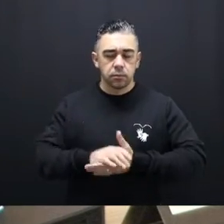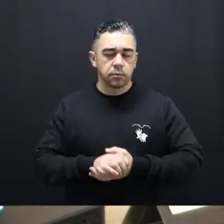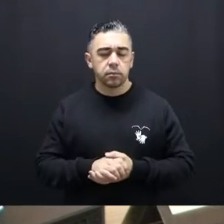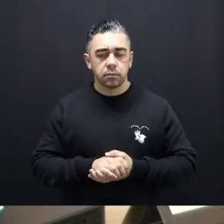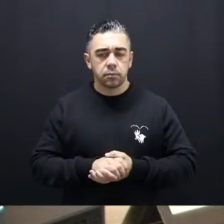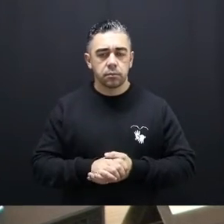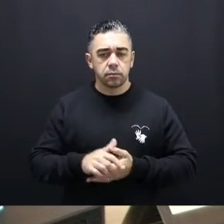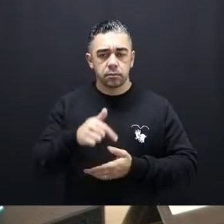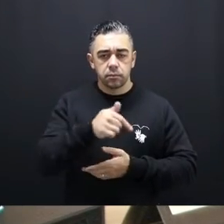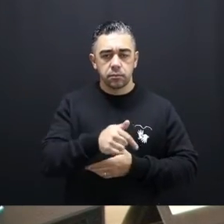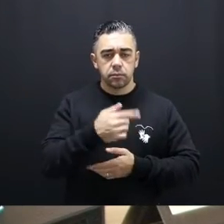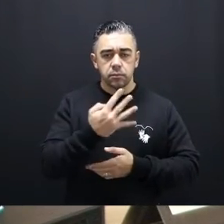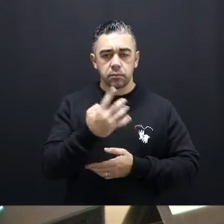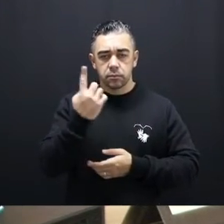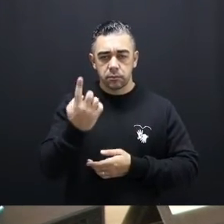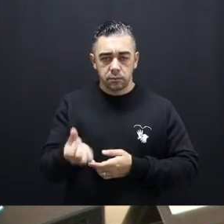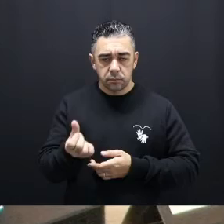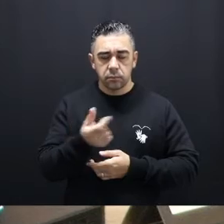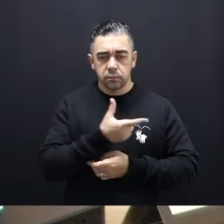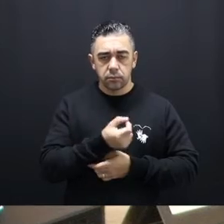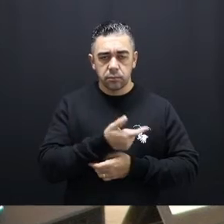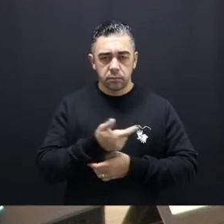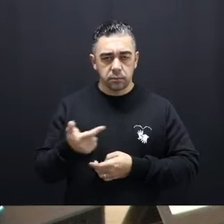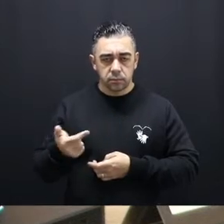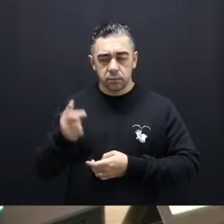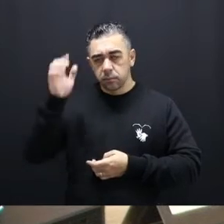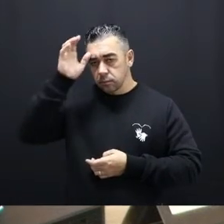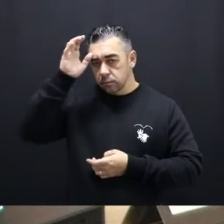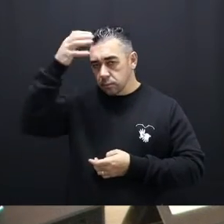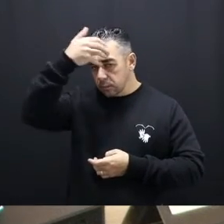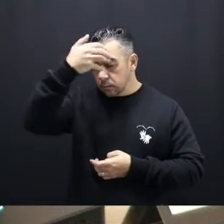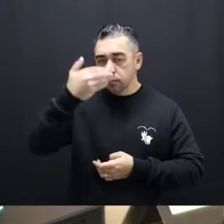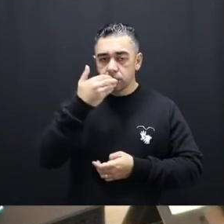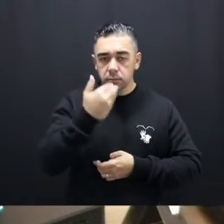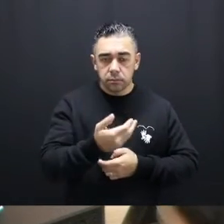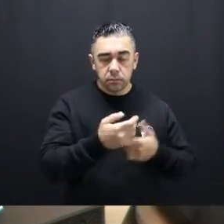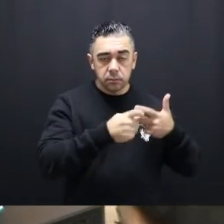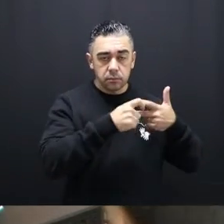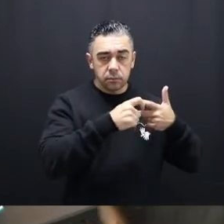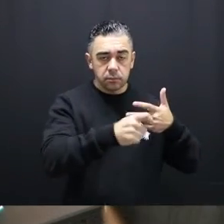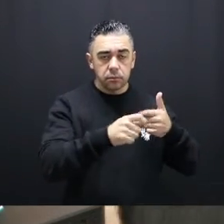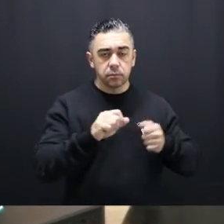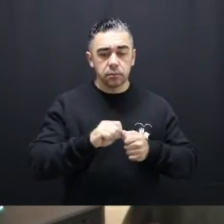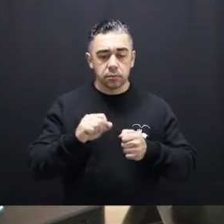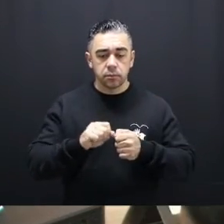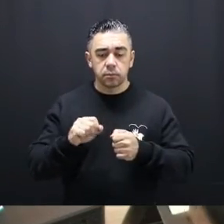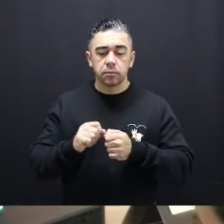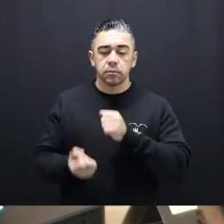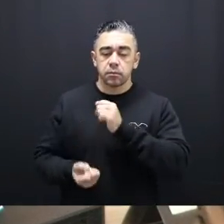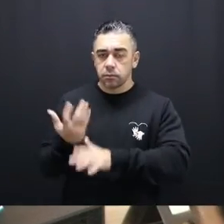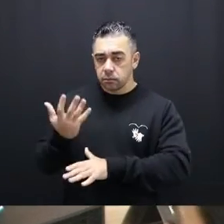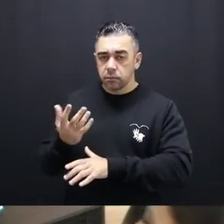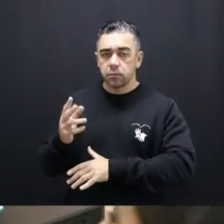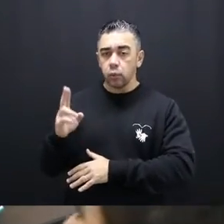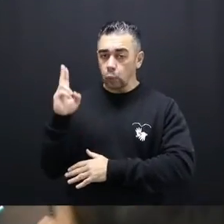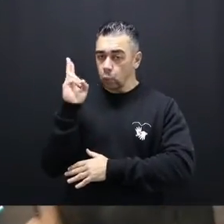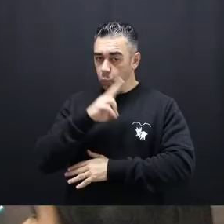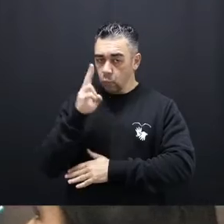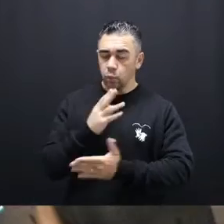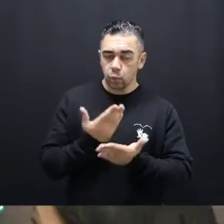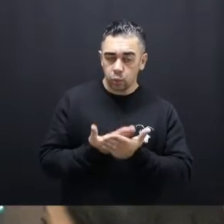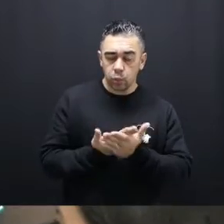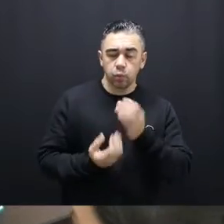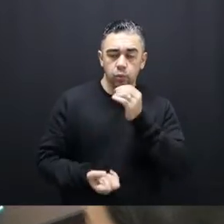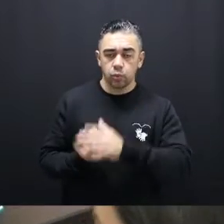no 7.416 2022 Vereador Sílvio mecânico ao poder executivo que realize com a máxima urgência estudos para